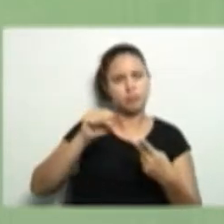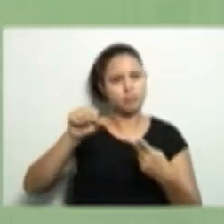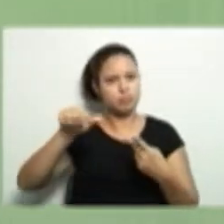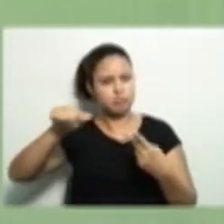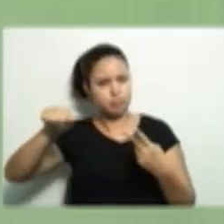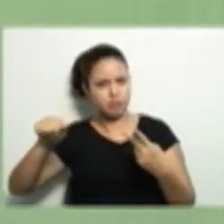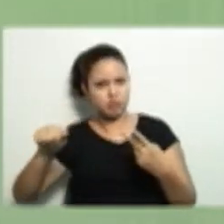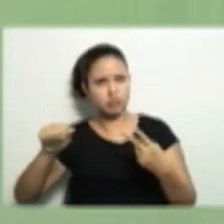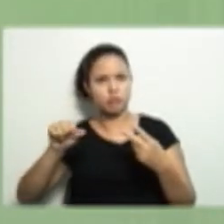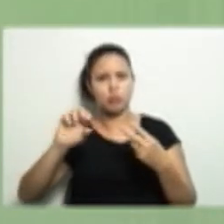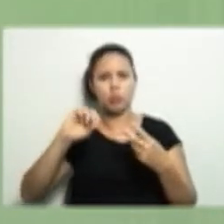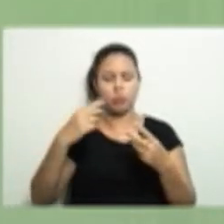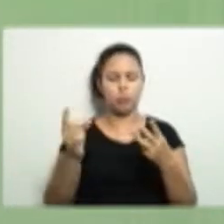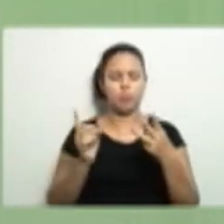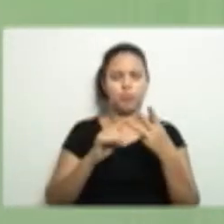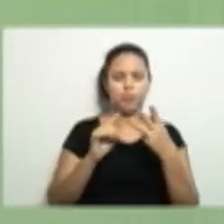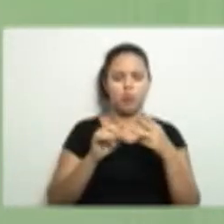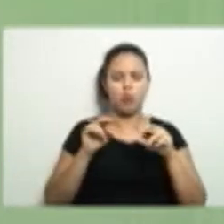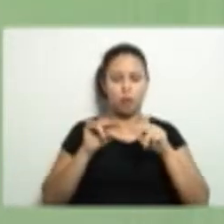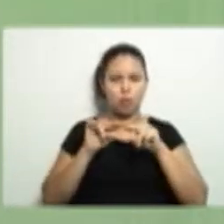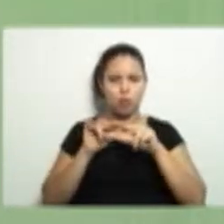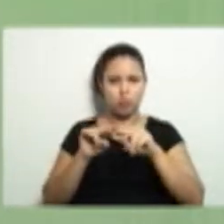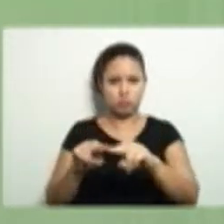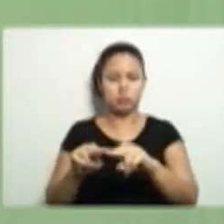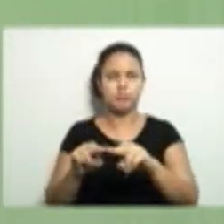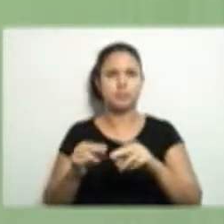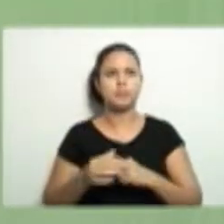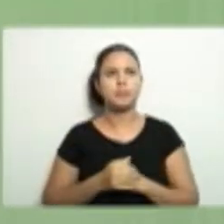serviços. Os serviços